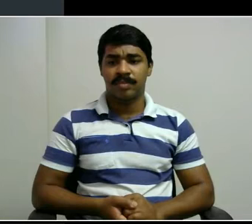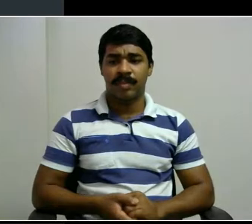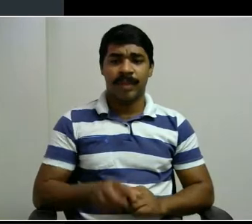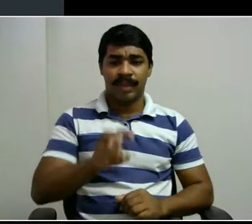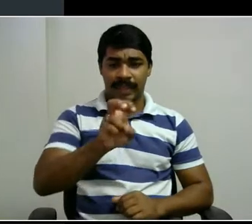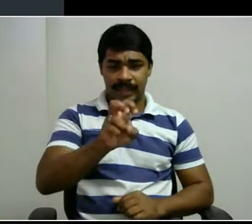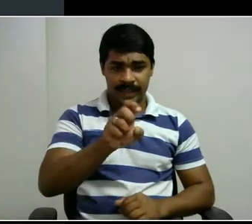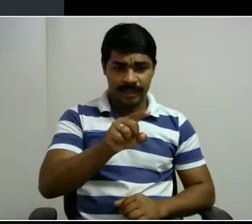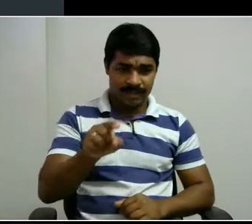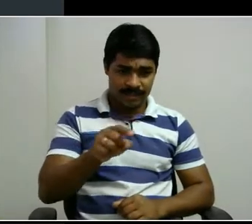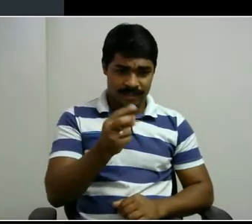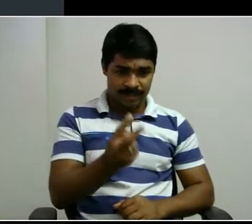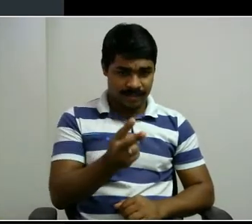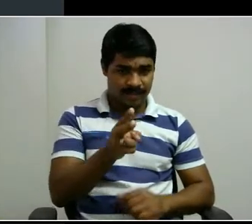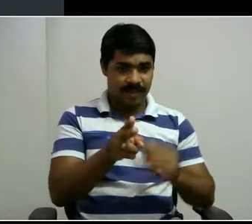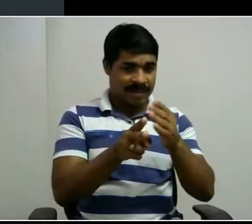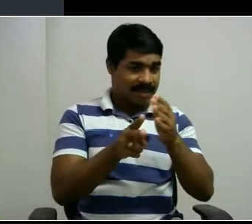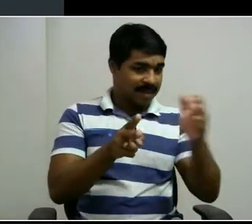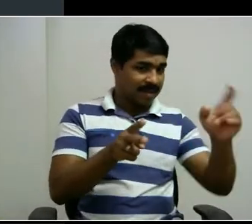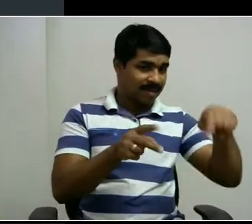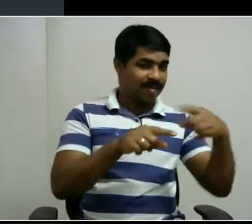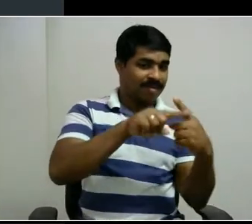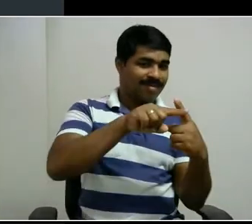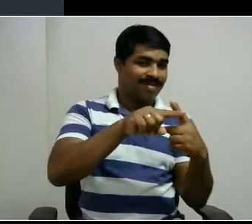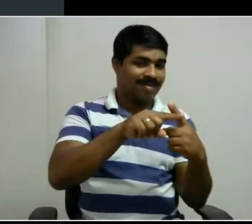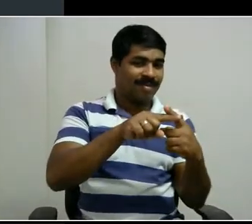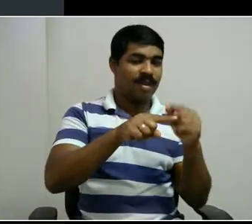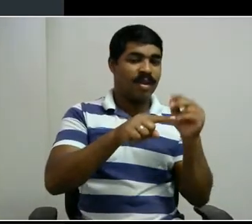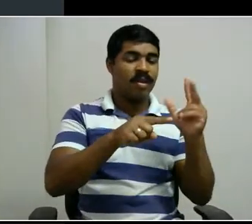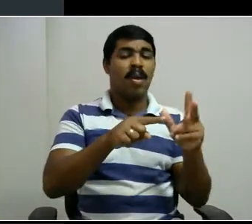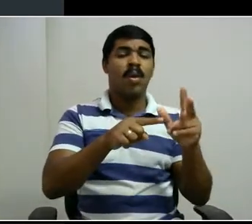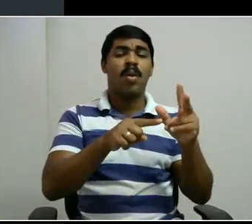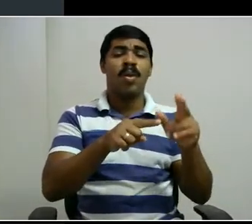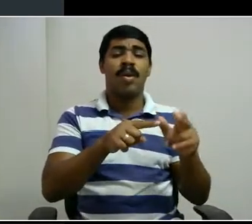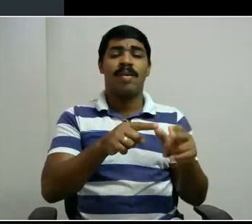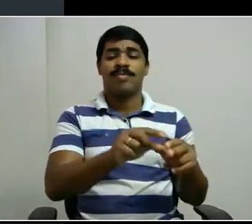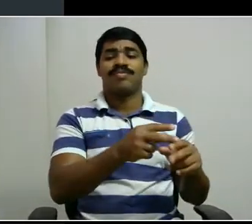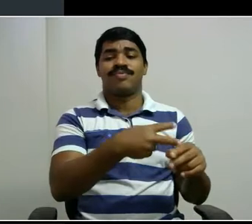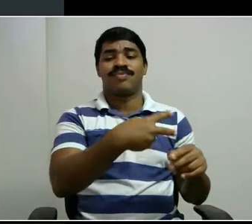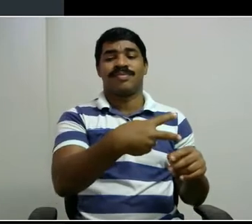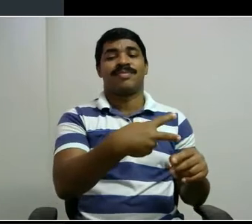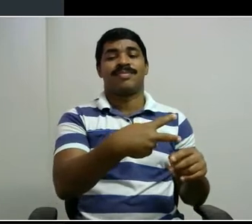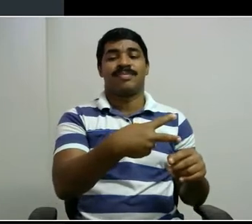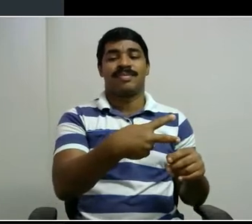ou seja, maior que 5 sobre 2. Então, isso aqui